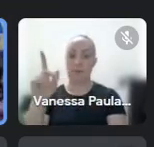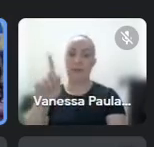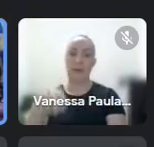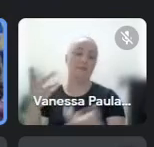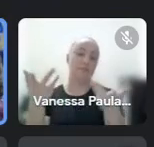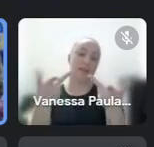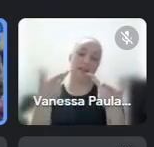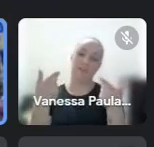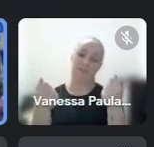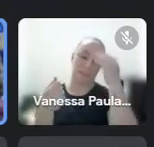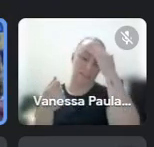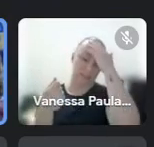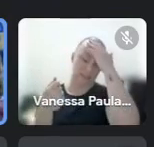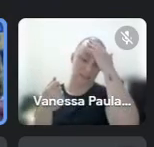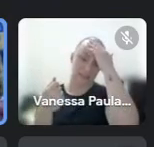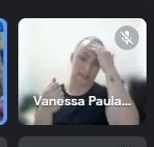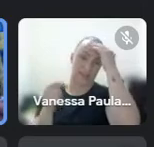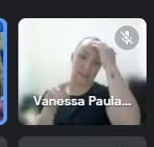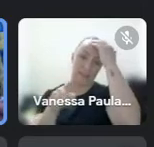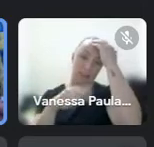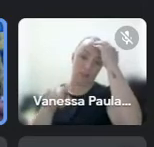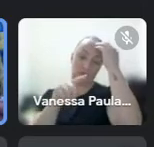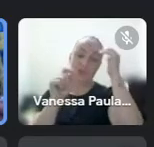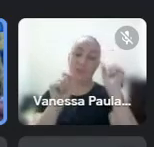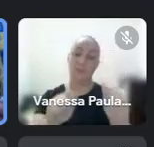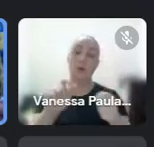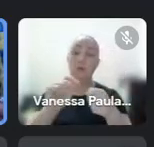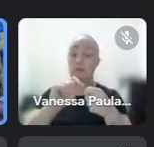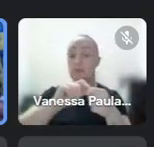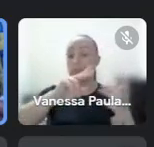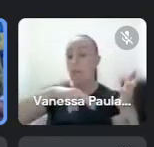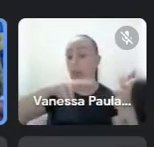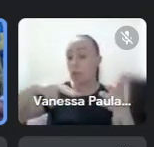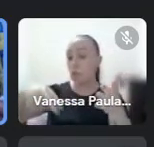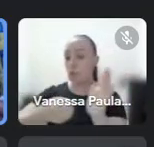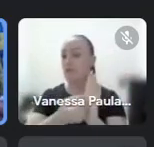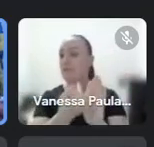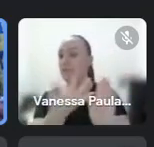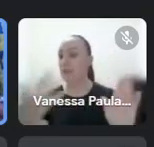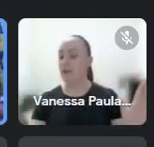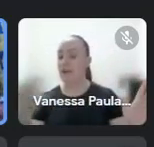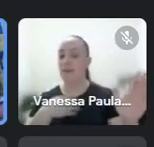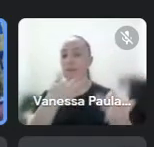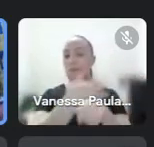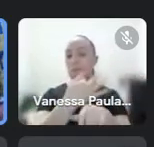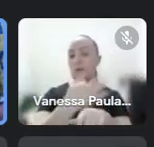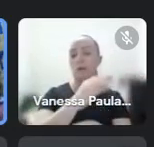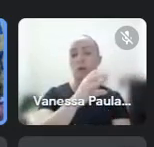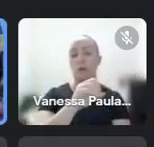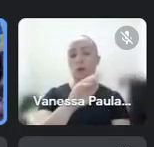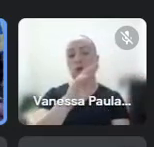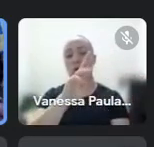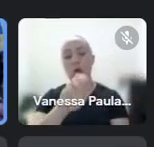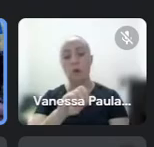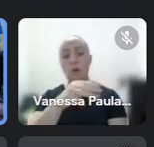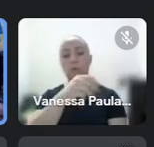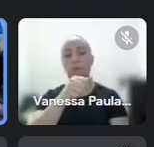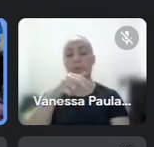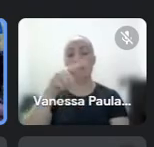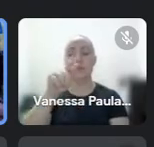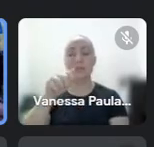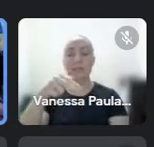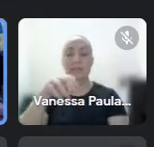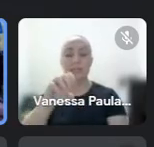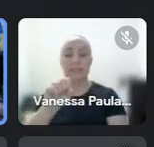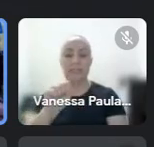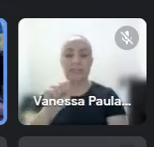pode fazer a leitura de vários metais. Cobre, ferro, zinco, manganês, chumbo,